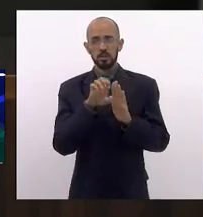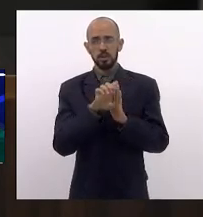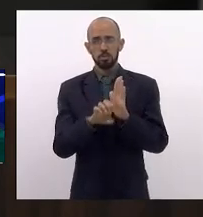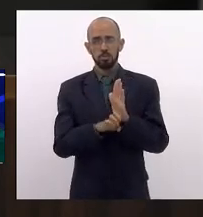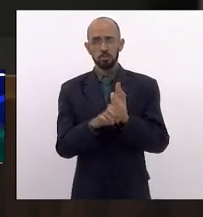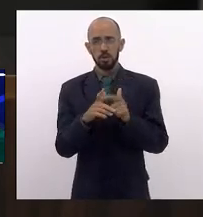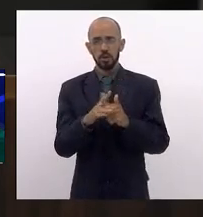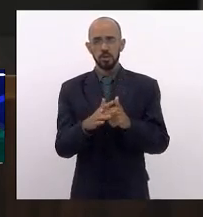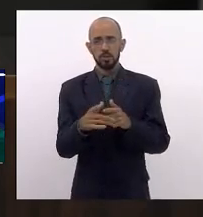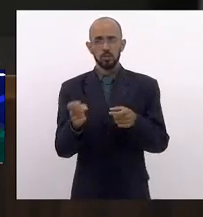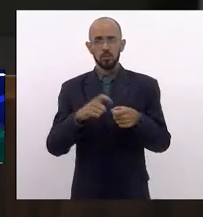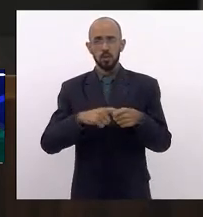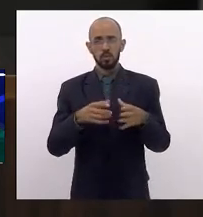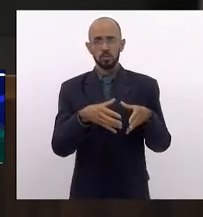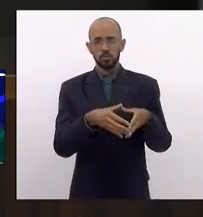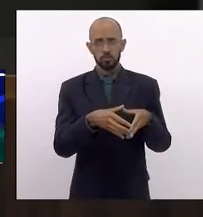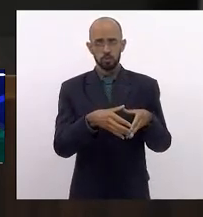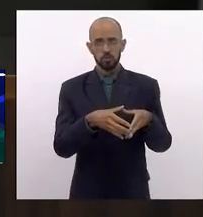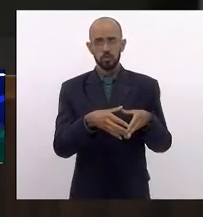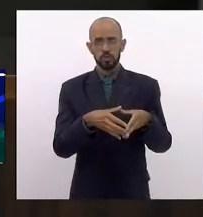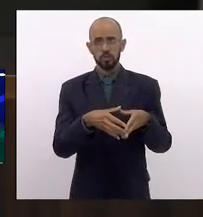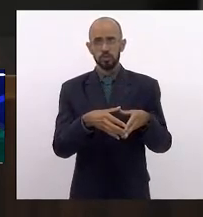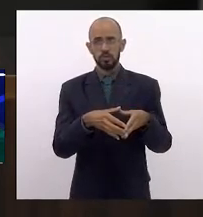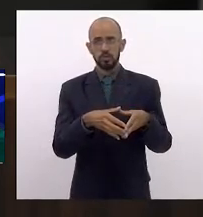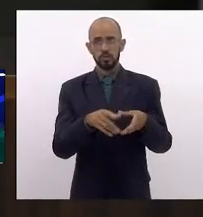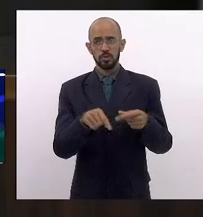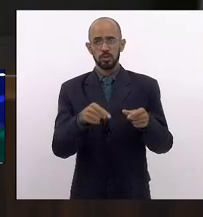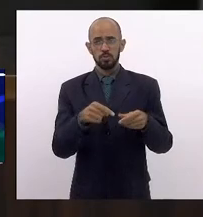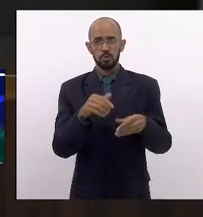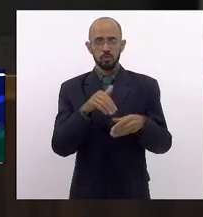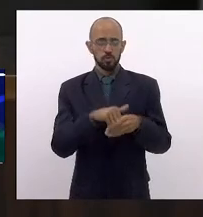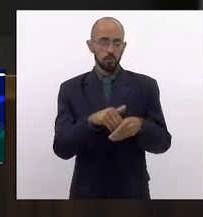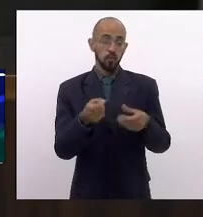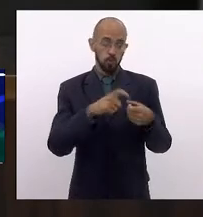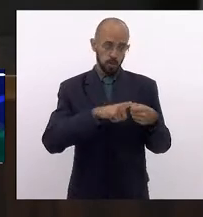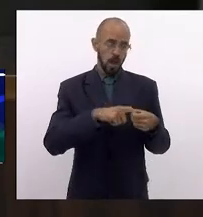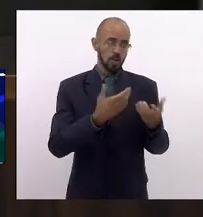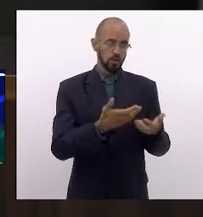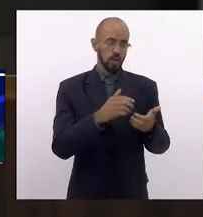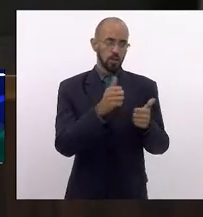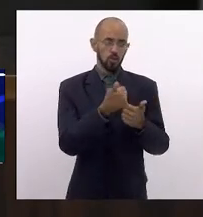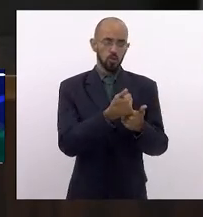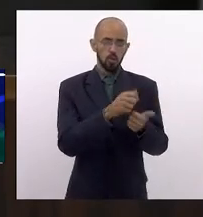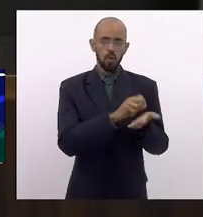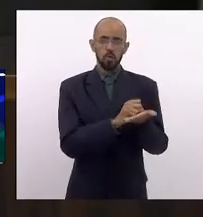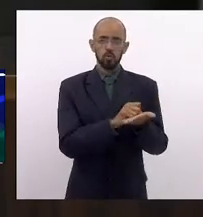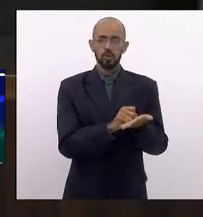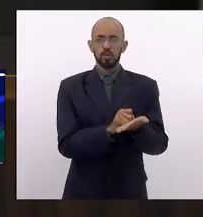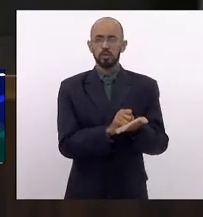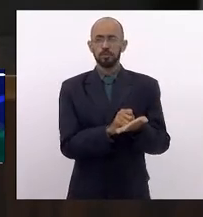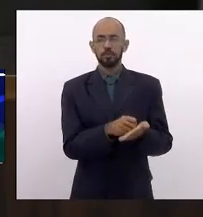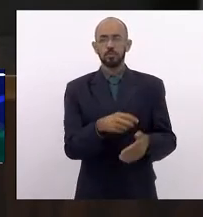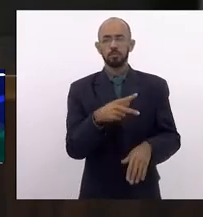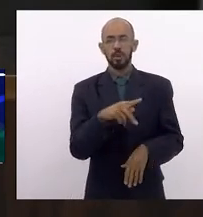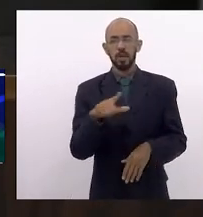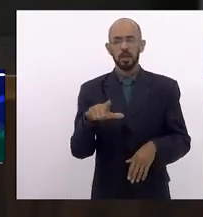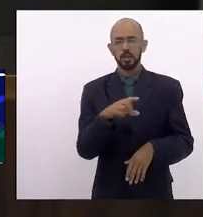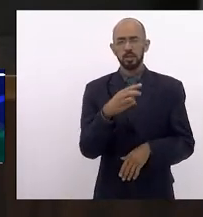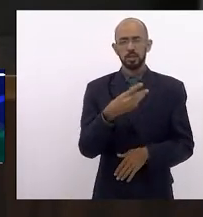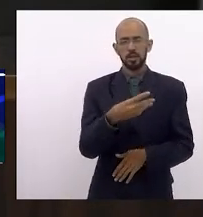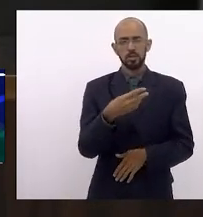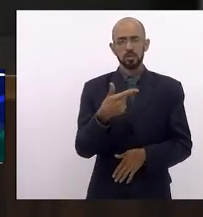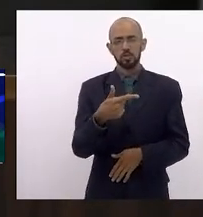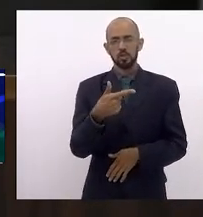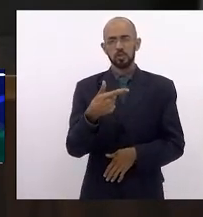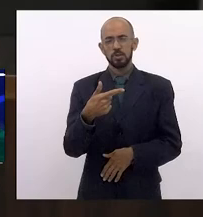emendas retorna as comissões depois depois quando voltar eu quero da minha autoria projeto de lei 3254 de 20 de